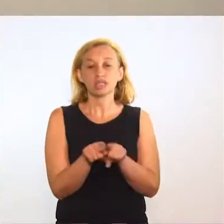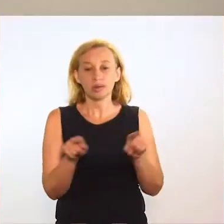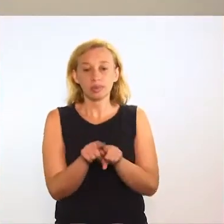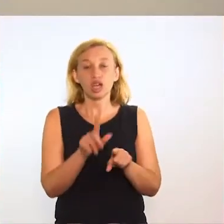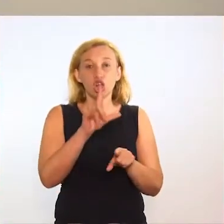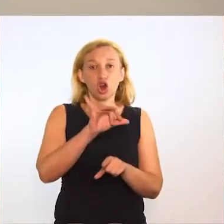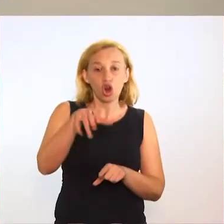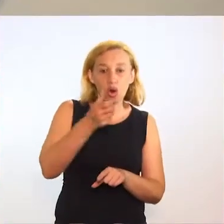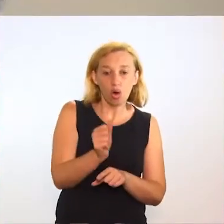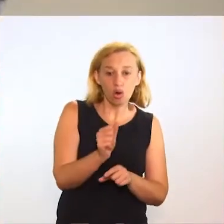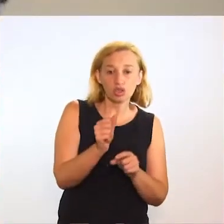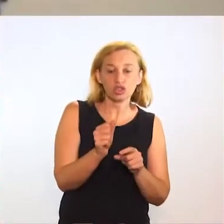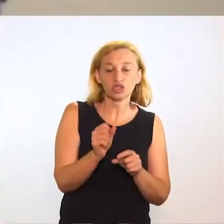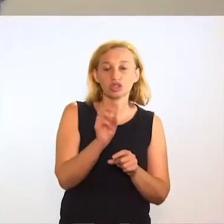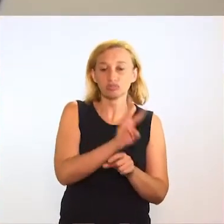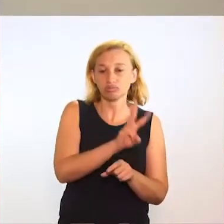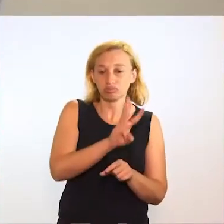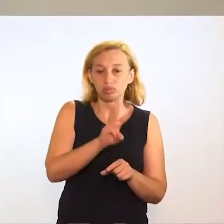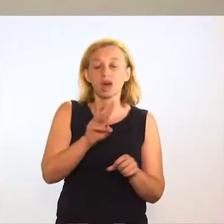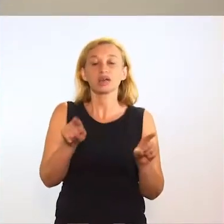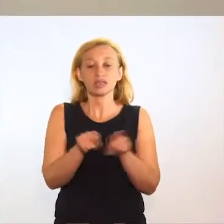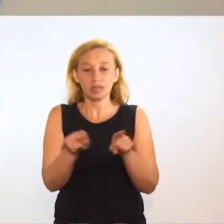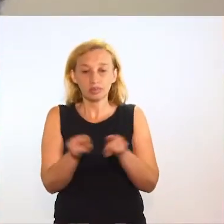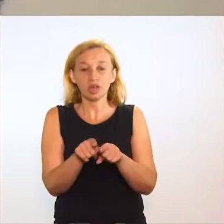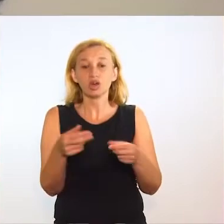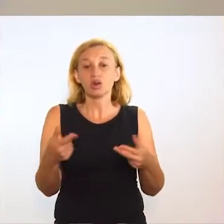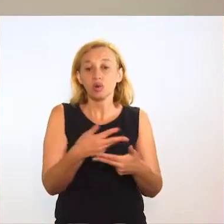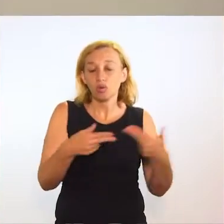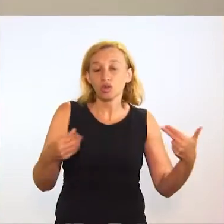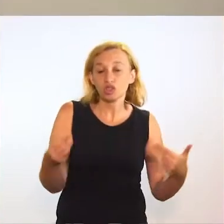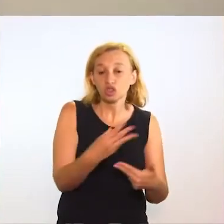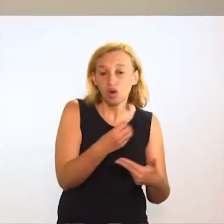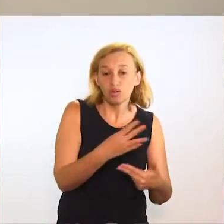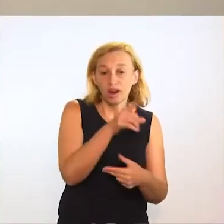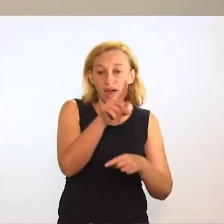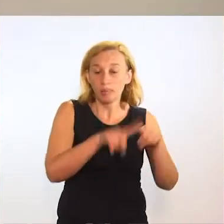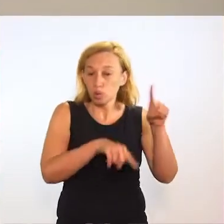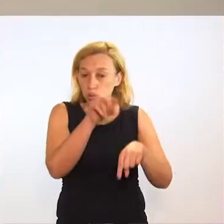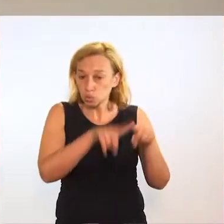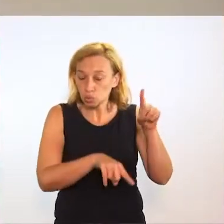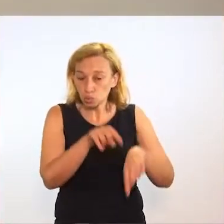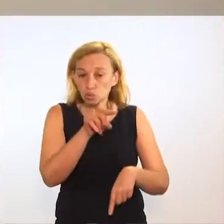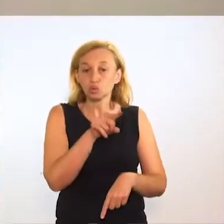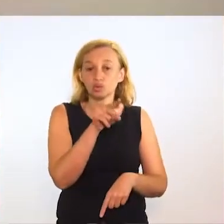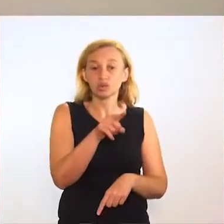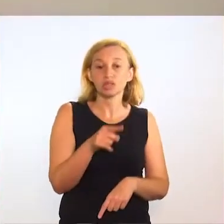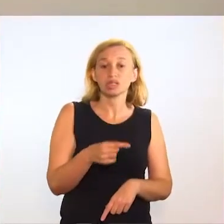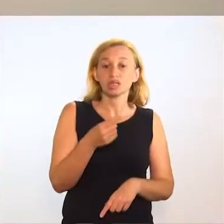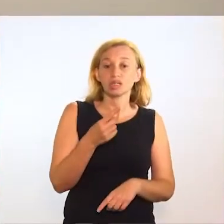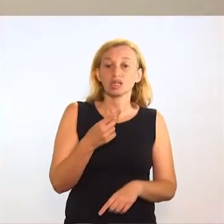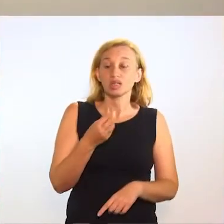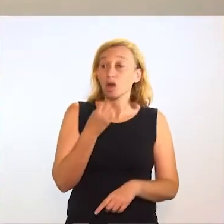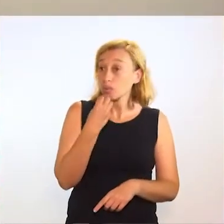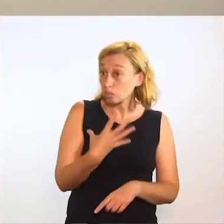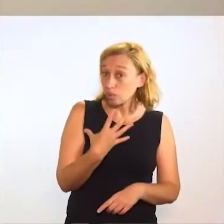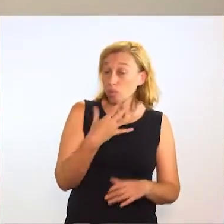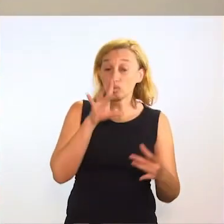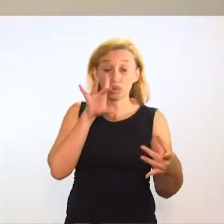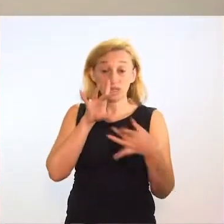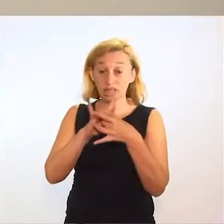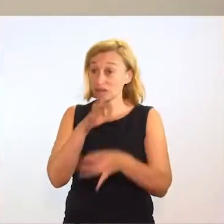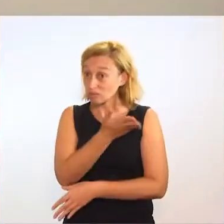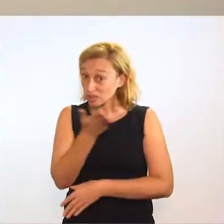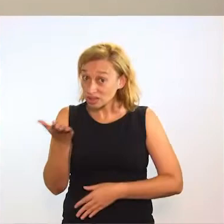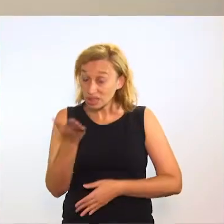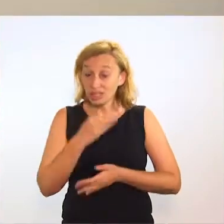virtual, que também tem os produtos para vocês conhecerem os produtos da Badu, e a gente vai lançar coisa nova logo, logo. E eu acho que a gente se encontra pelas redes, para mim vai ser uma